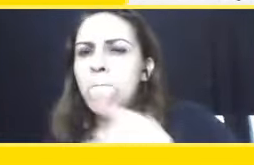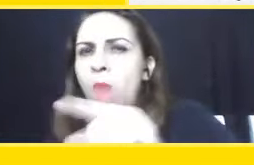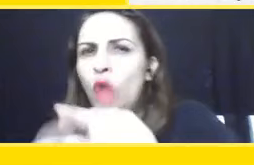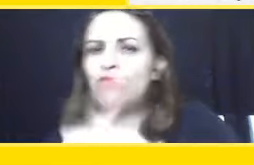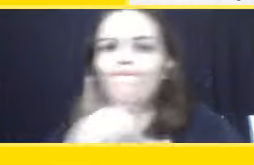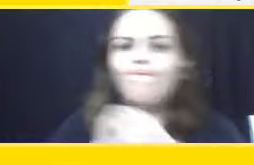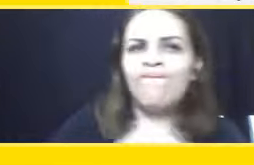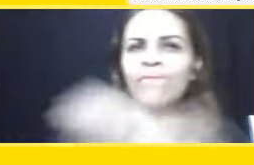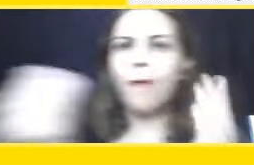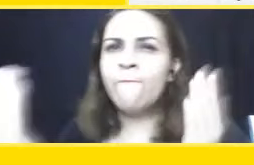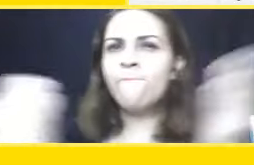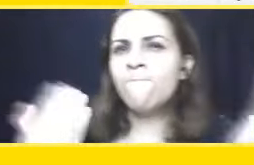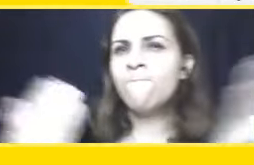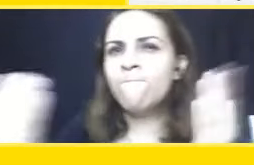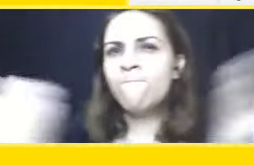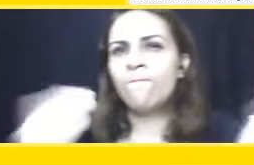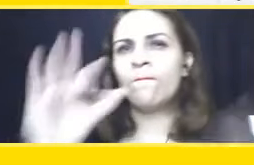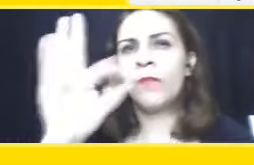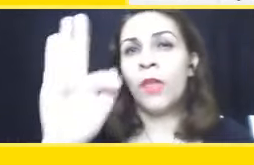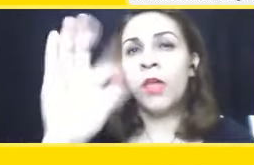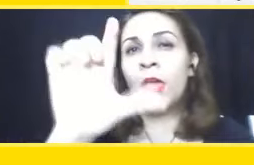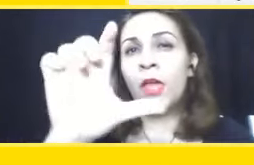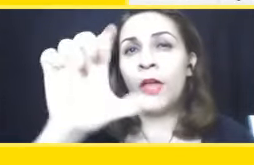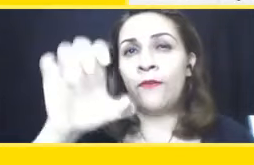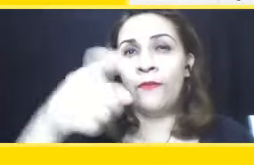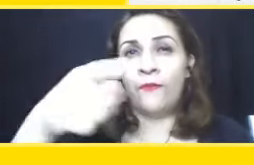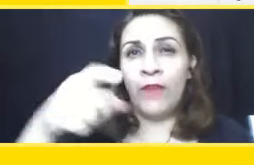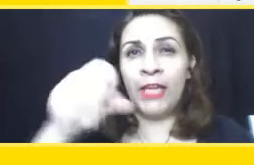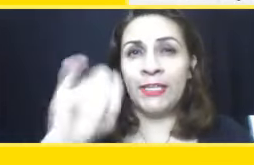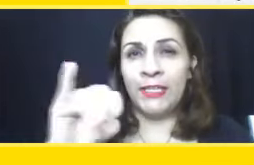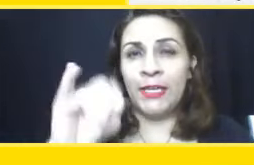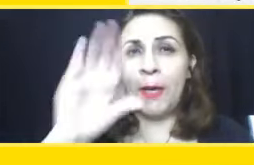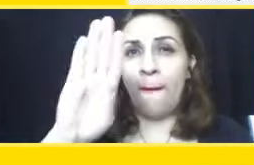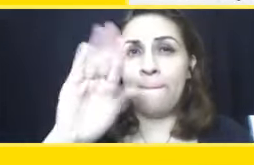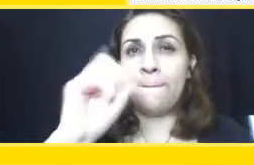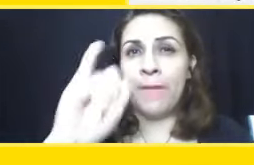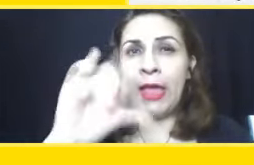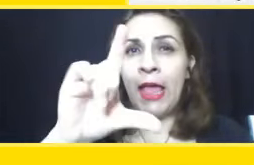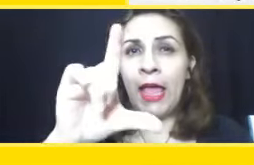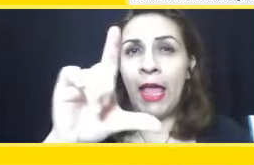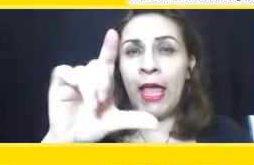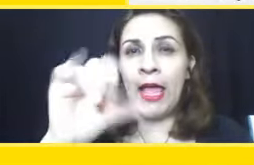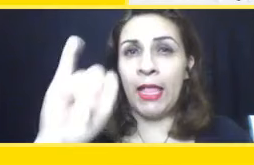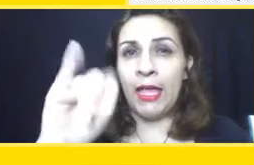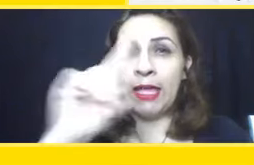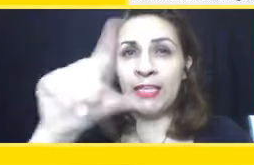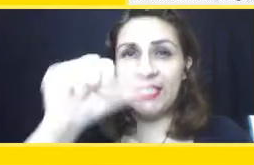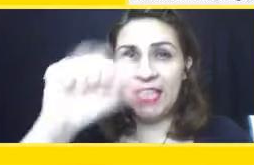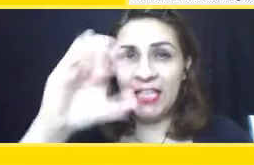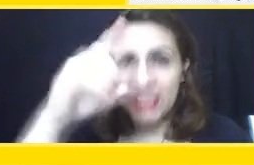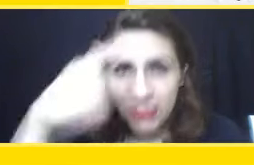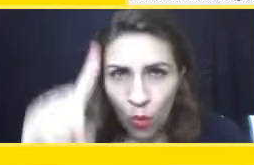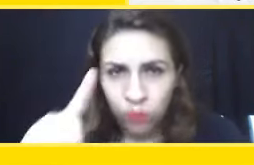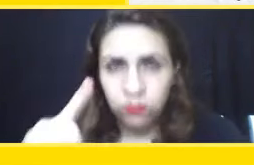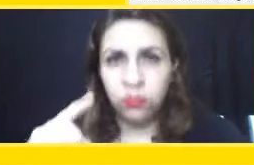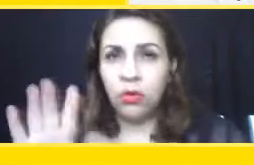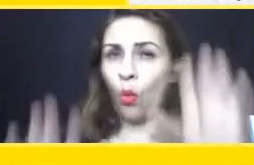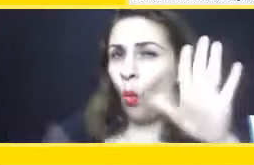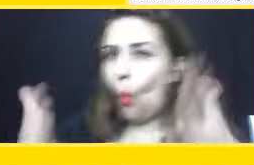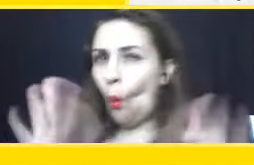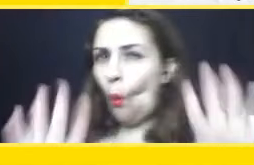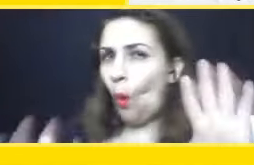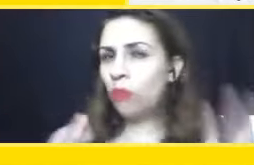restritivas para para o avanço, né, do coronavírus. Por quê, na minha